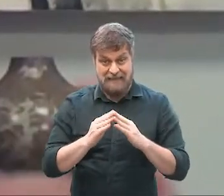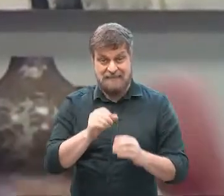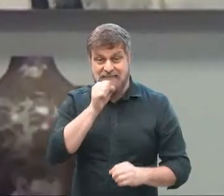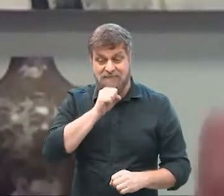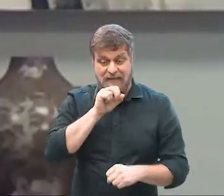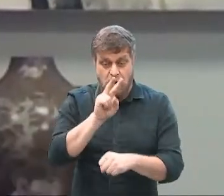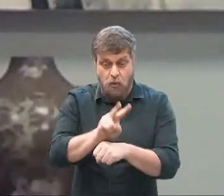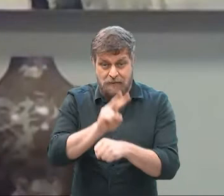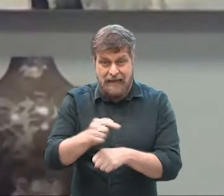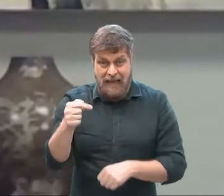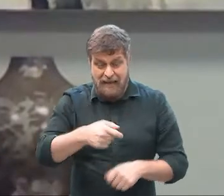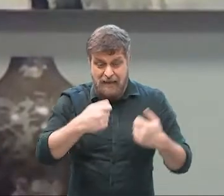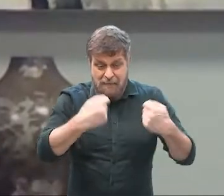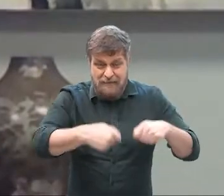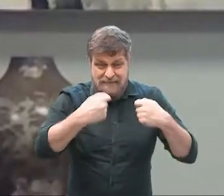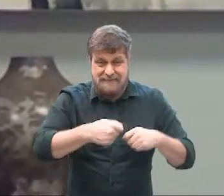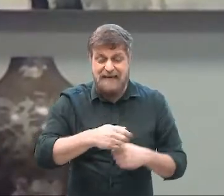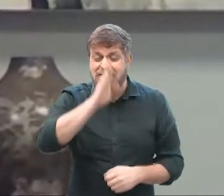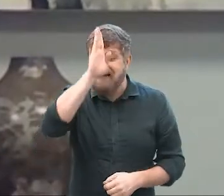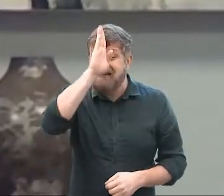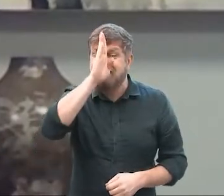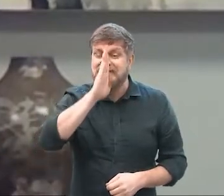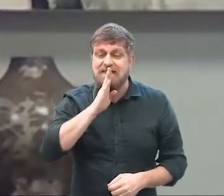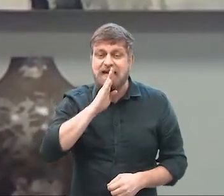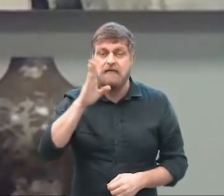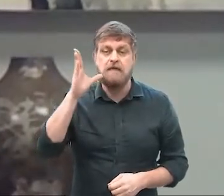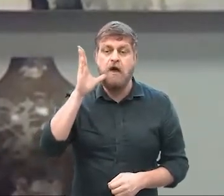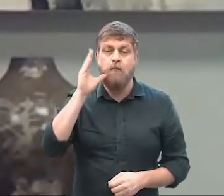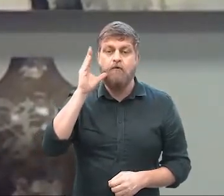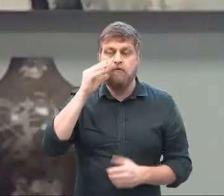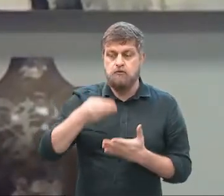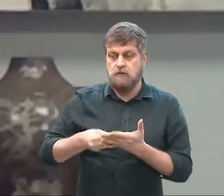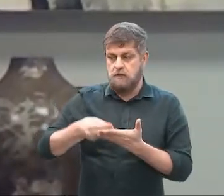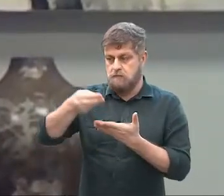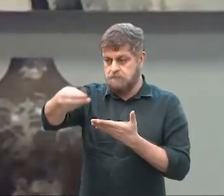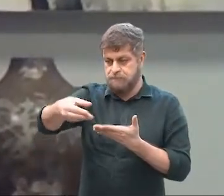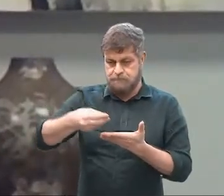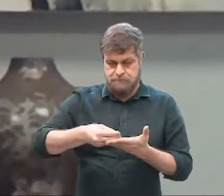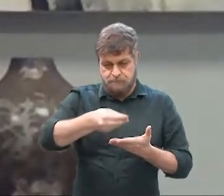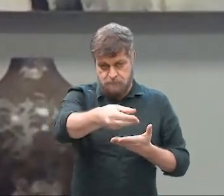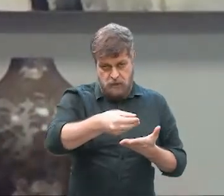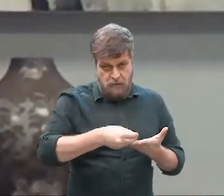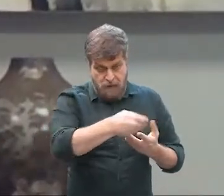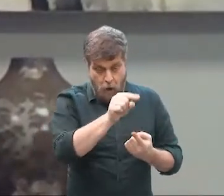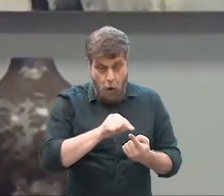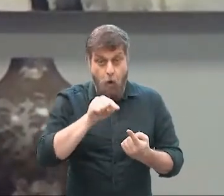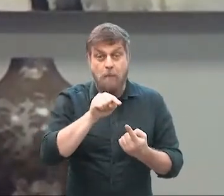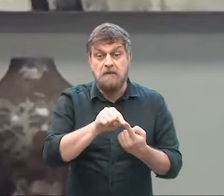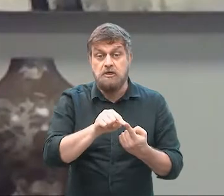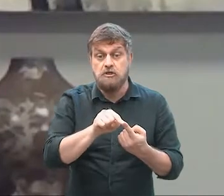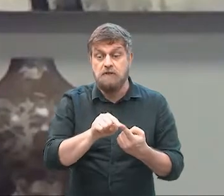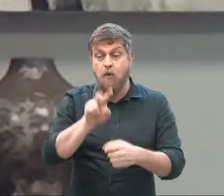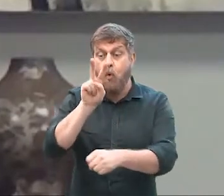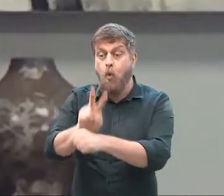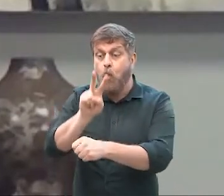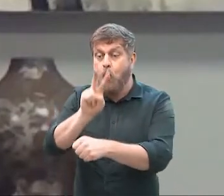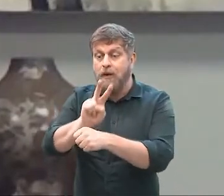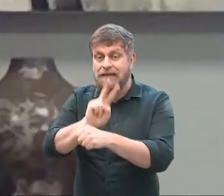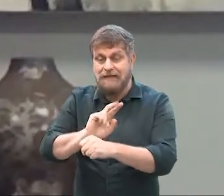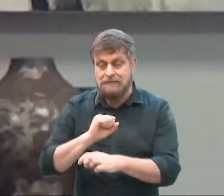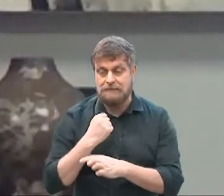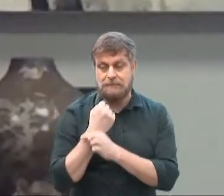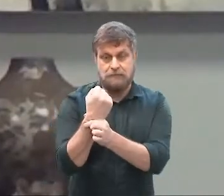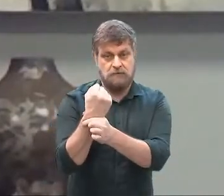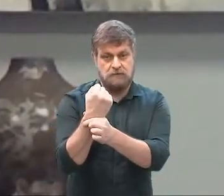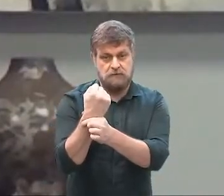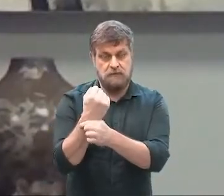oferecer gratuitamente aos seus funcionários essas máscaras, no sentido de protegê-los, mas também no